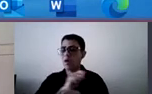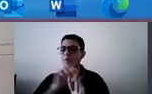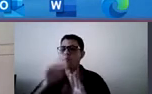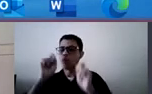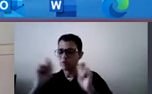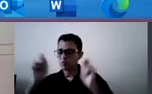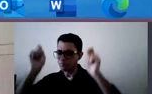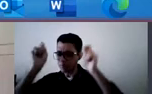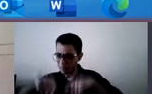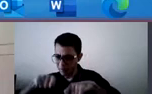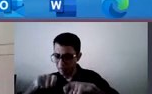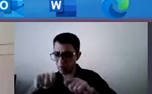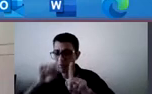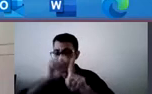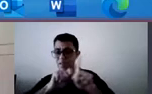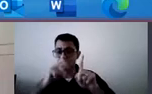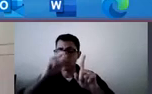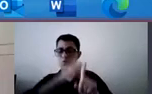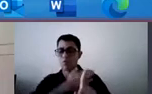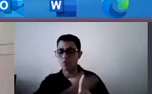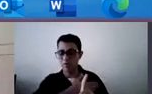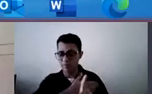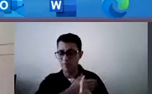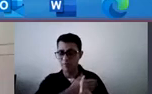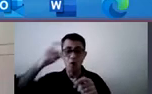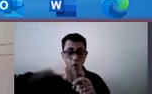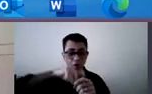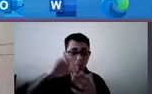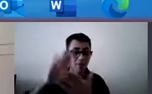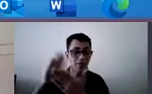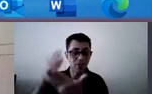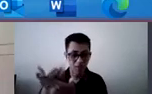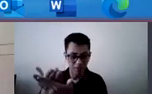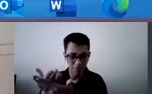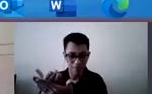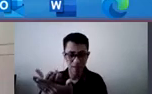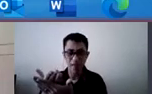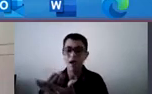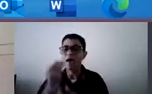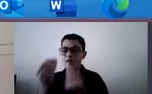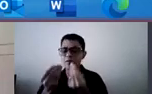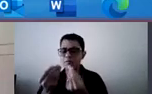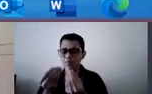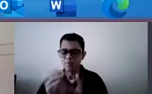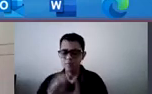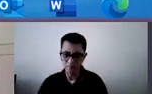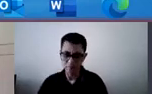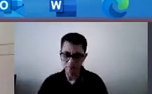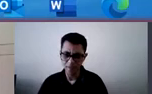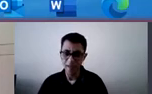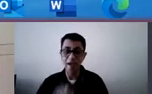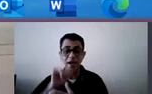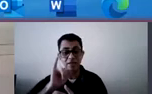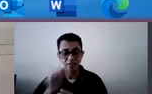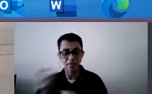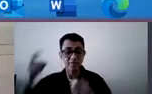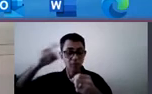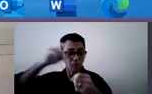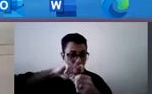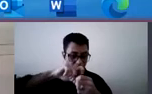gente vai virar de ponta cabeça de novo. É verdade. E aí, porque assim, aí sim você vai voltar